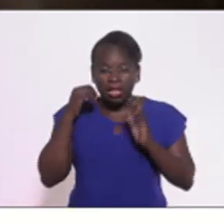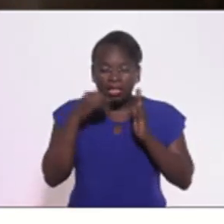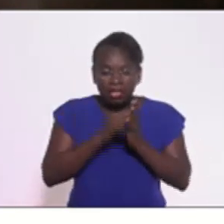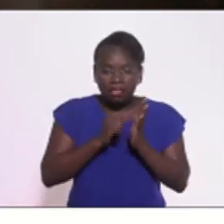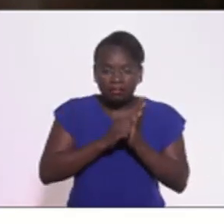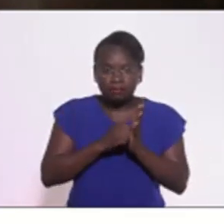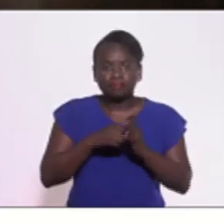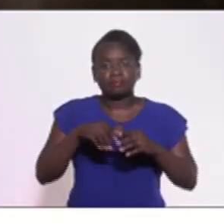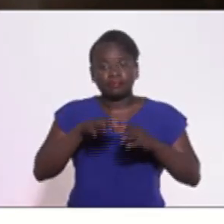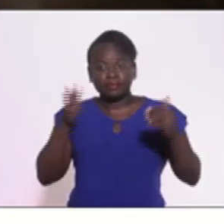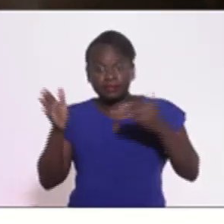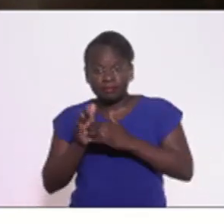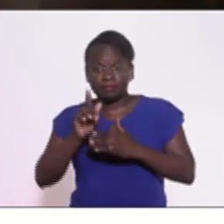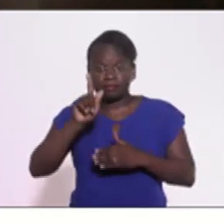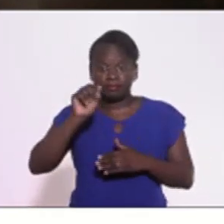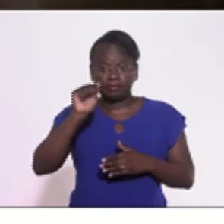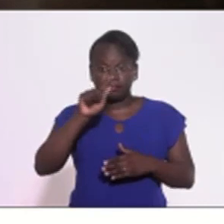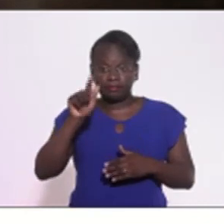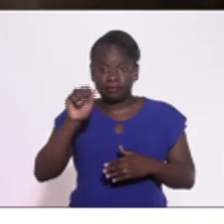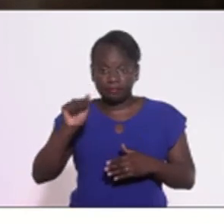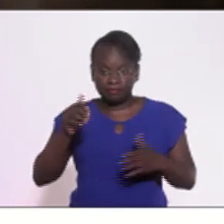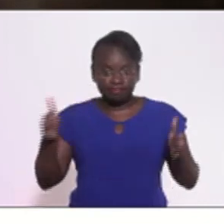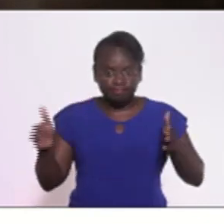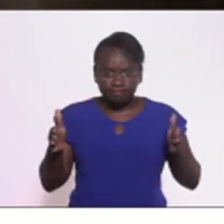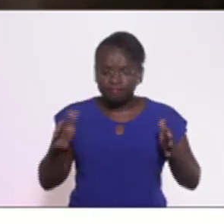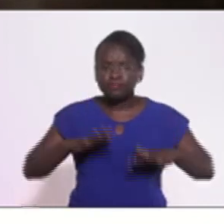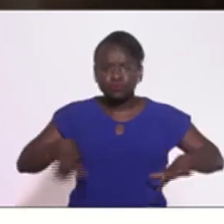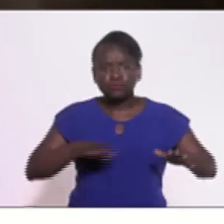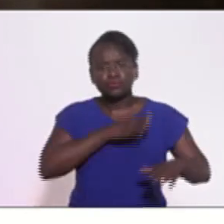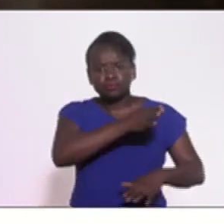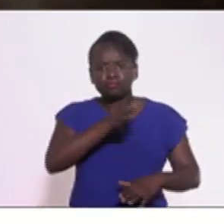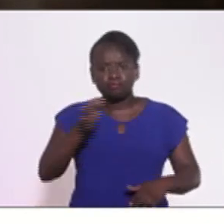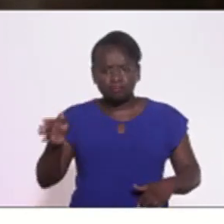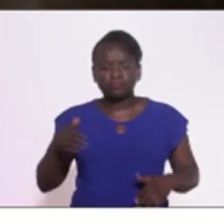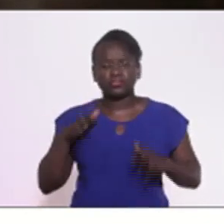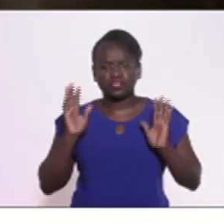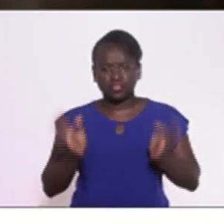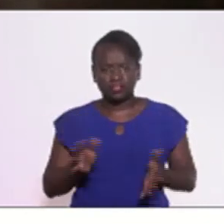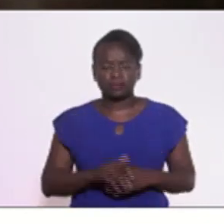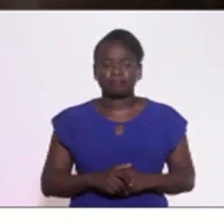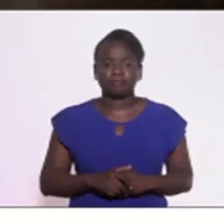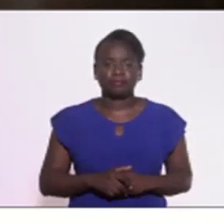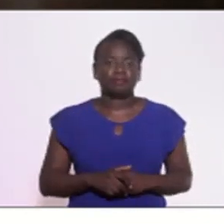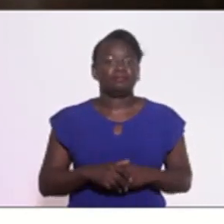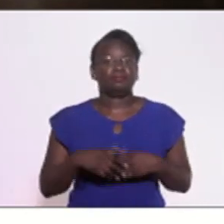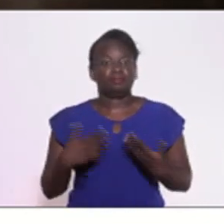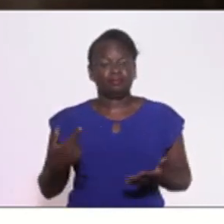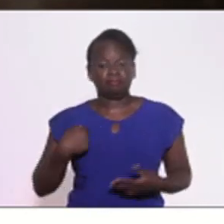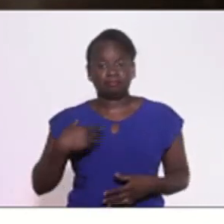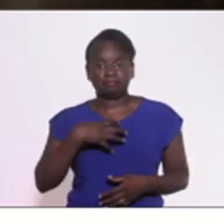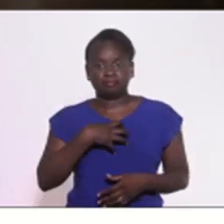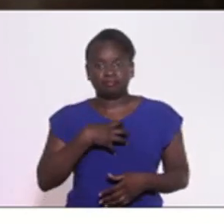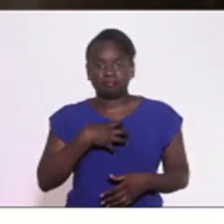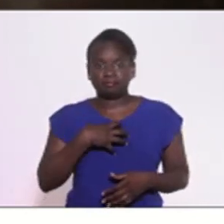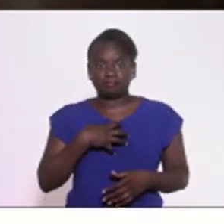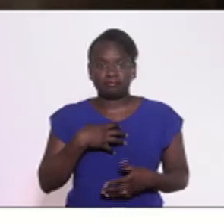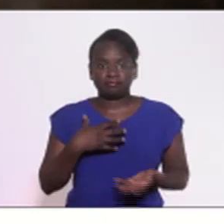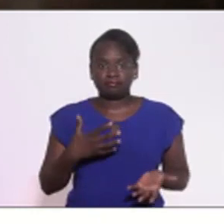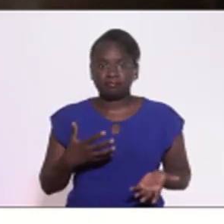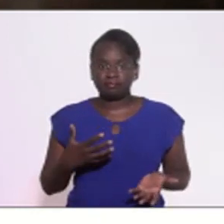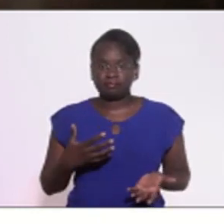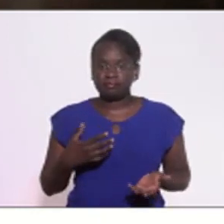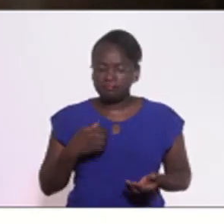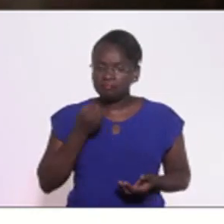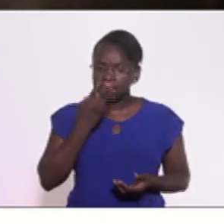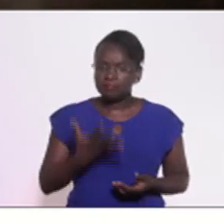à faixa de Gaza. Nós fomos, né? E foi assim uma coisa